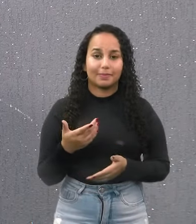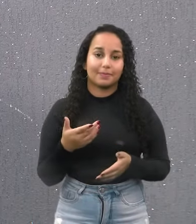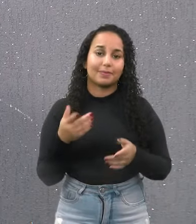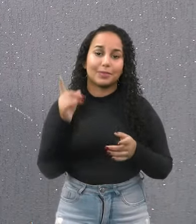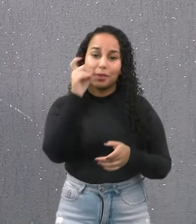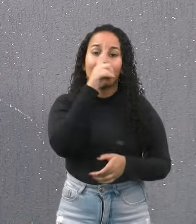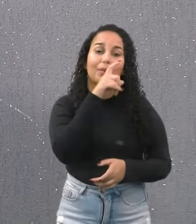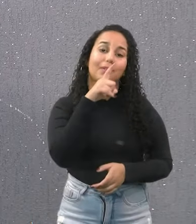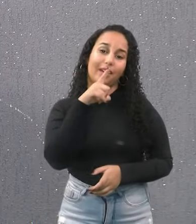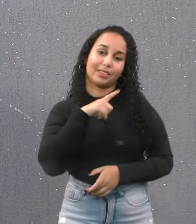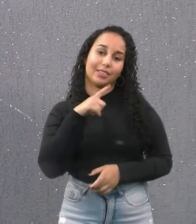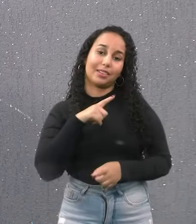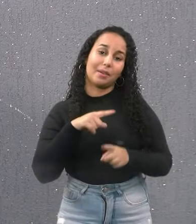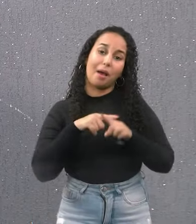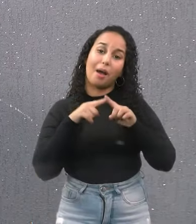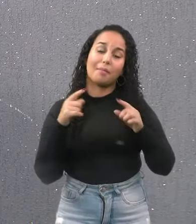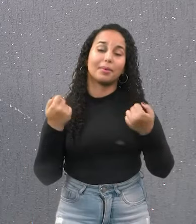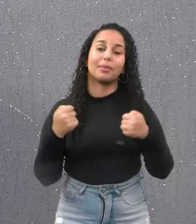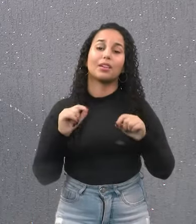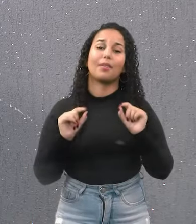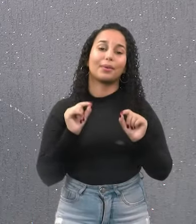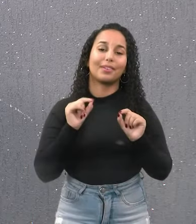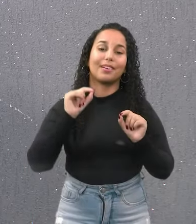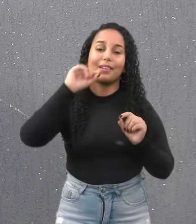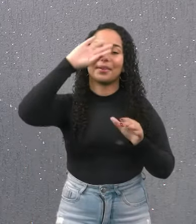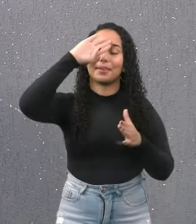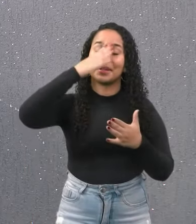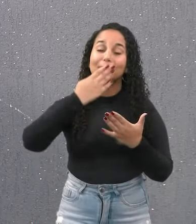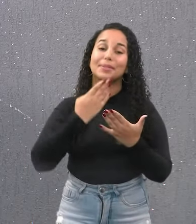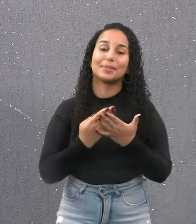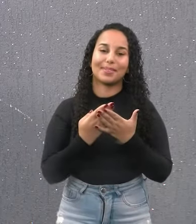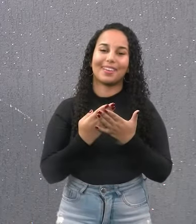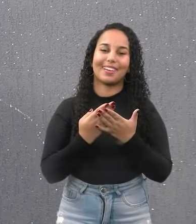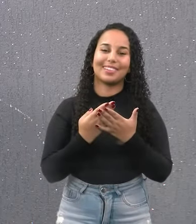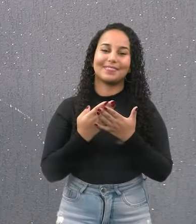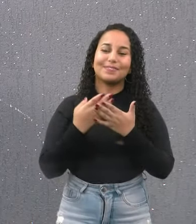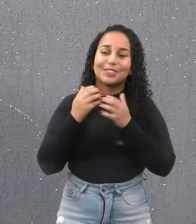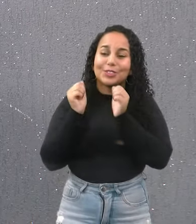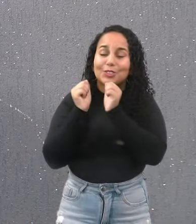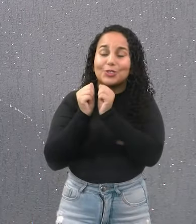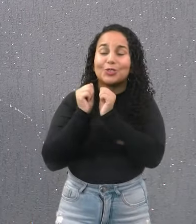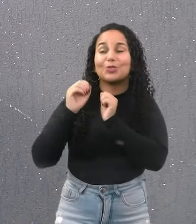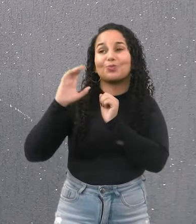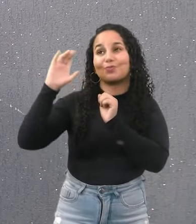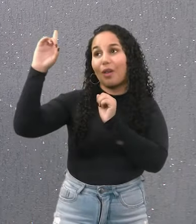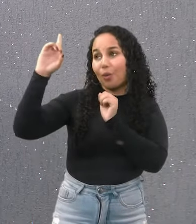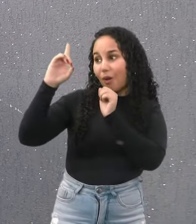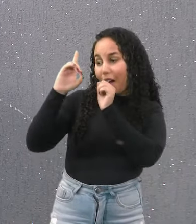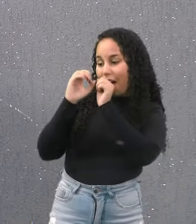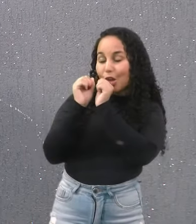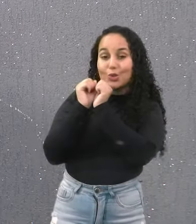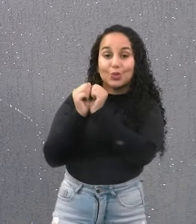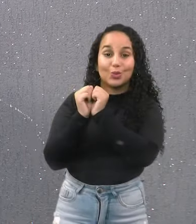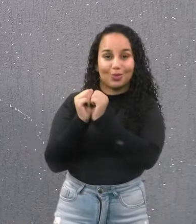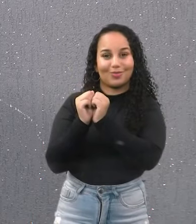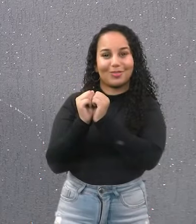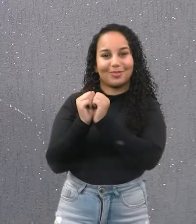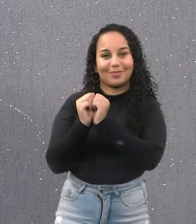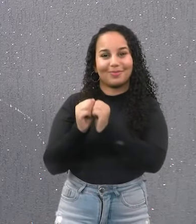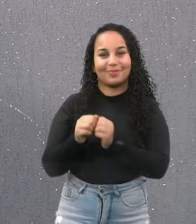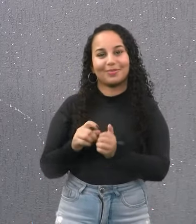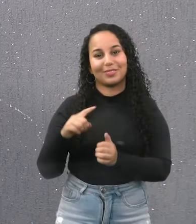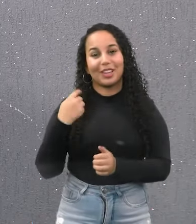dificuldades, mas que era para a gente confiar, que era para a gente se agarrar, se apegar a Ele, que a